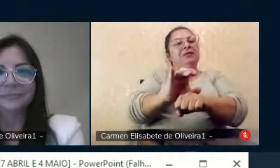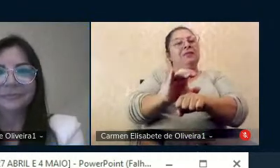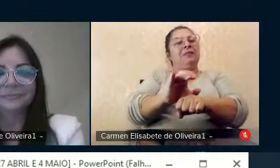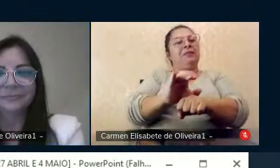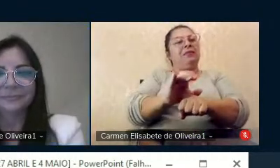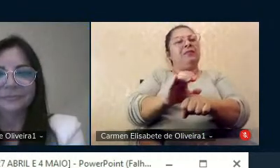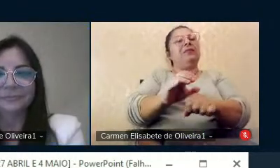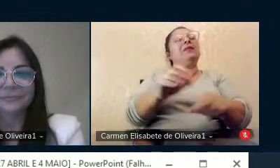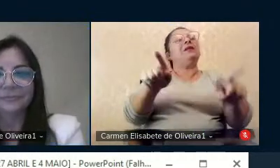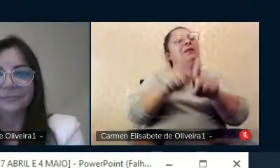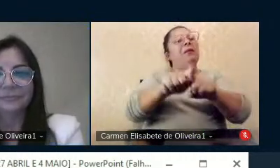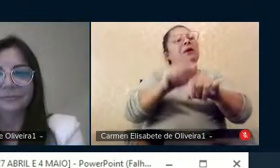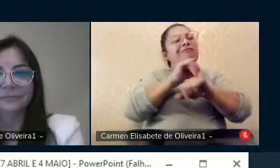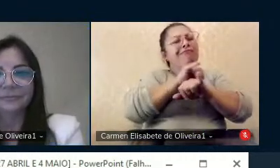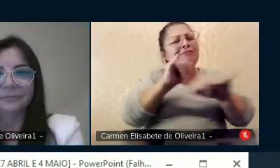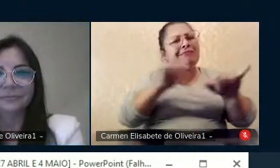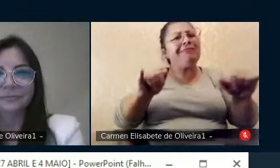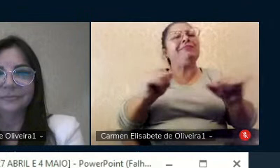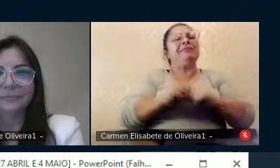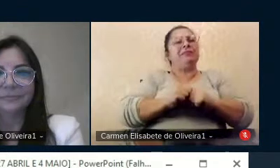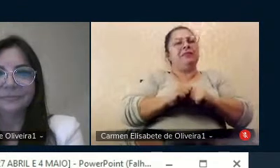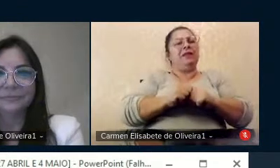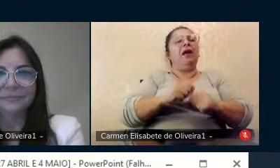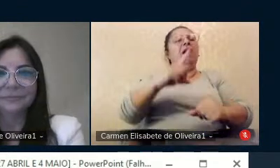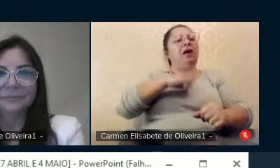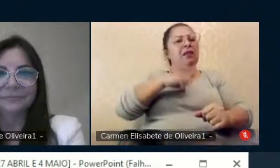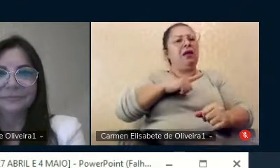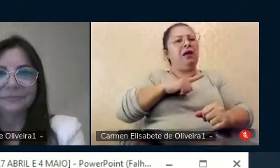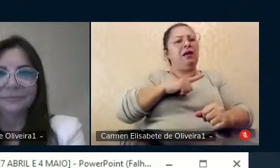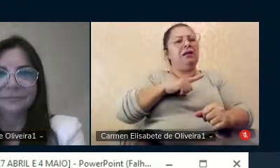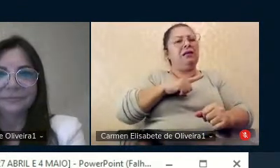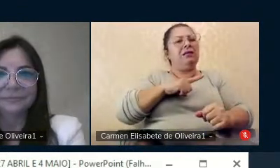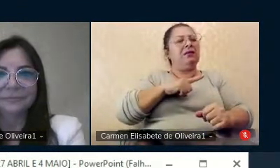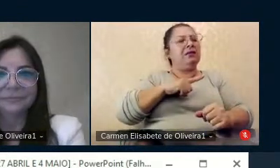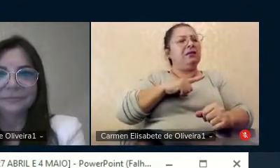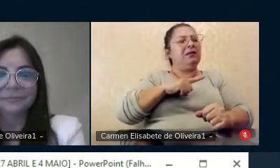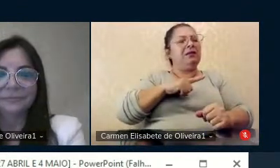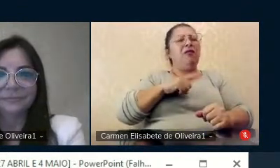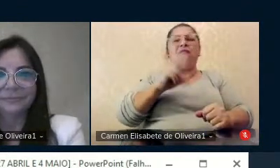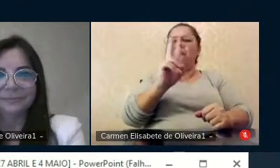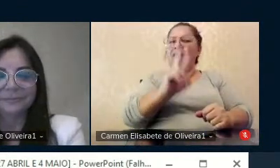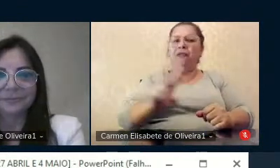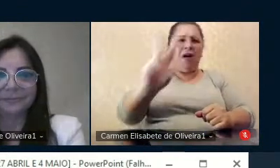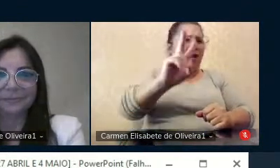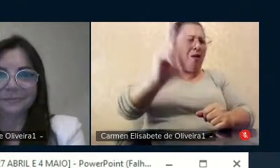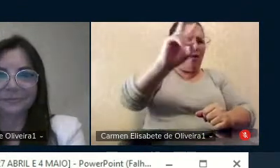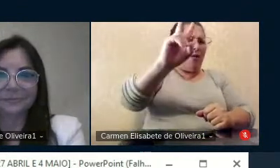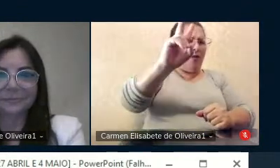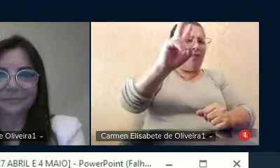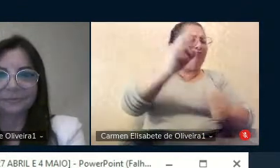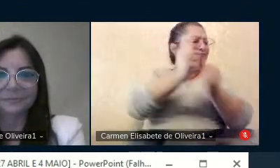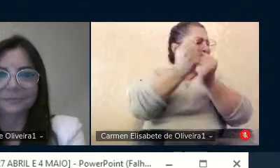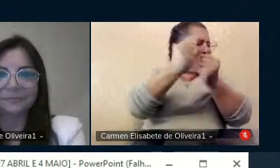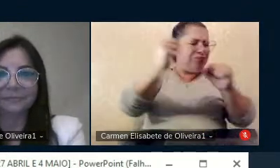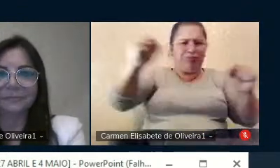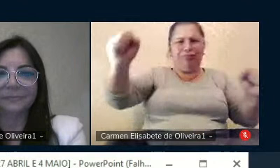e dizer que ele vai ter uma grande valia para os estudos, né? Para a